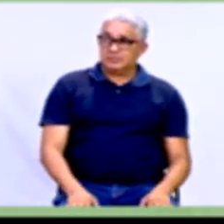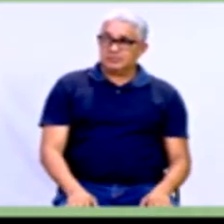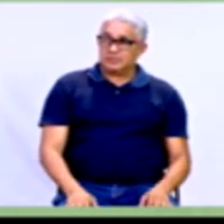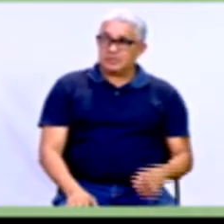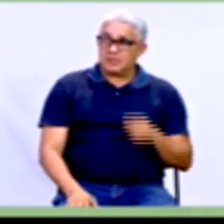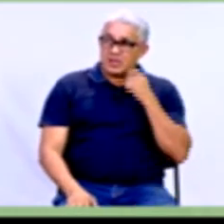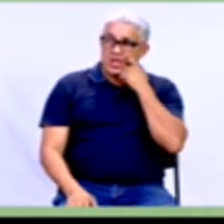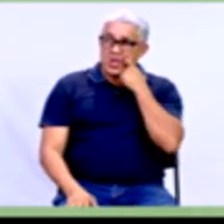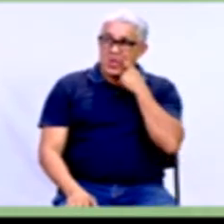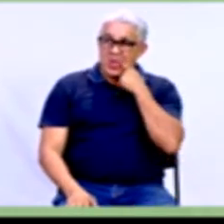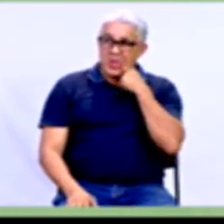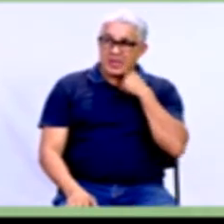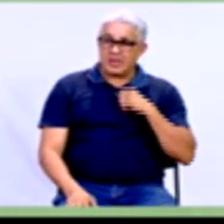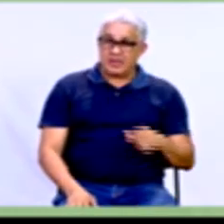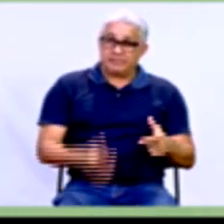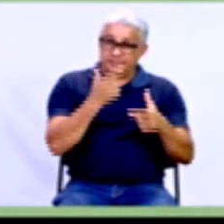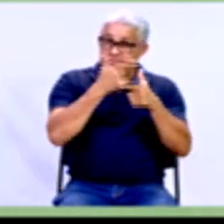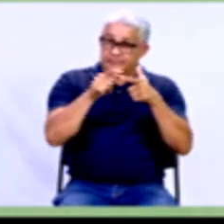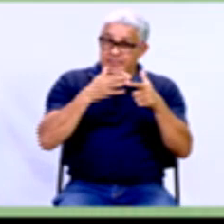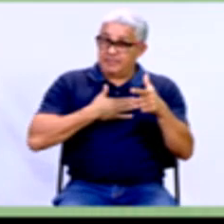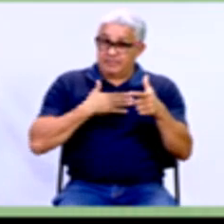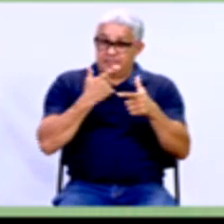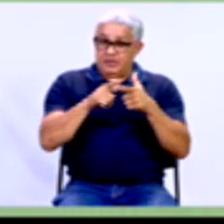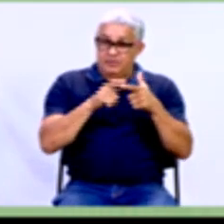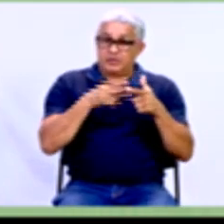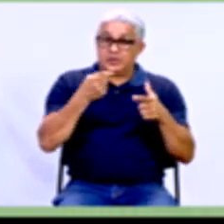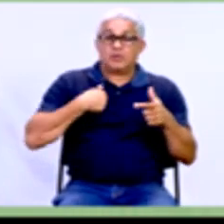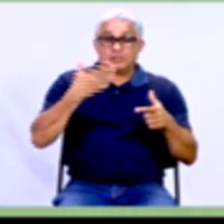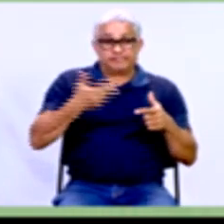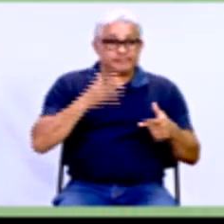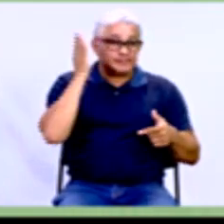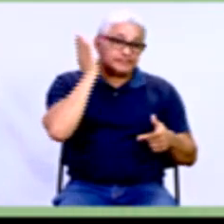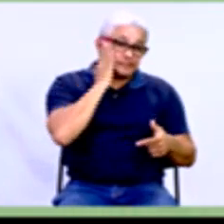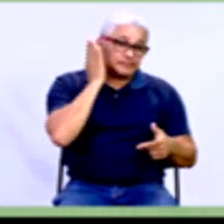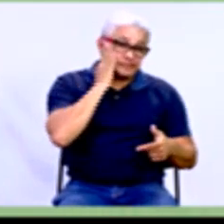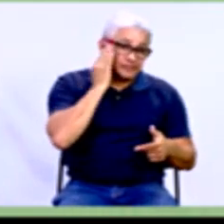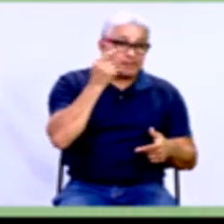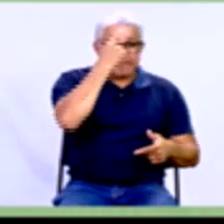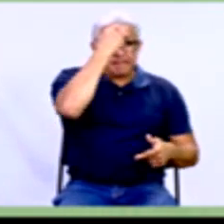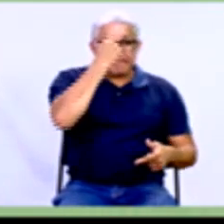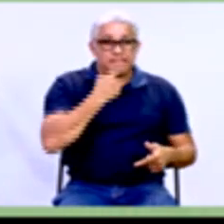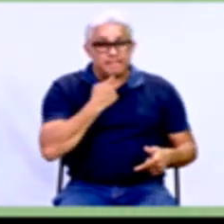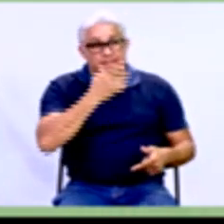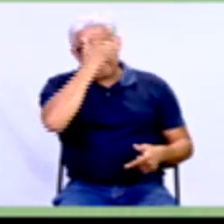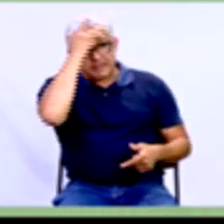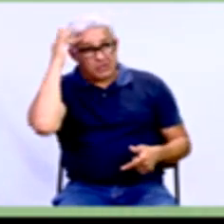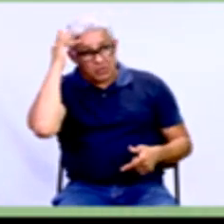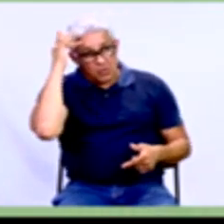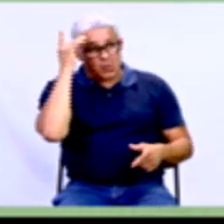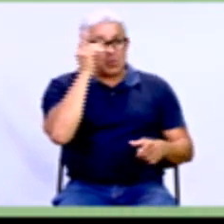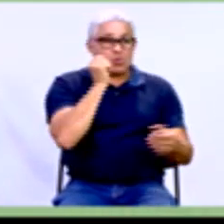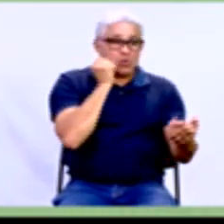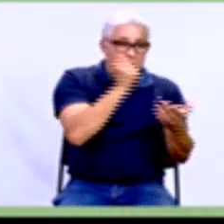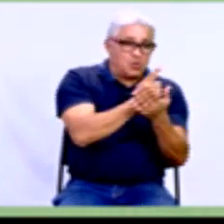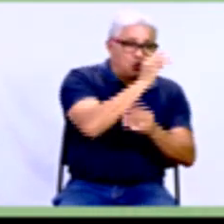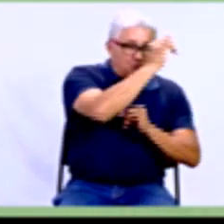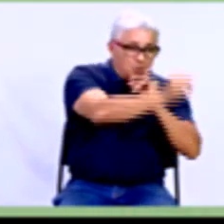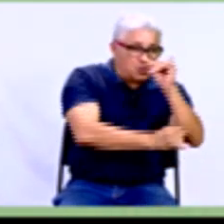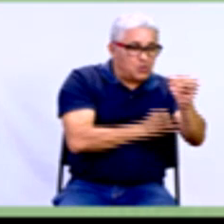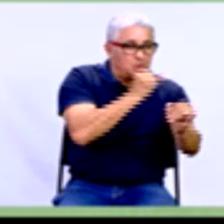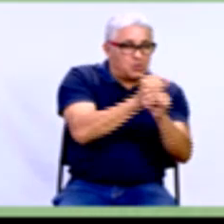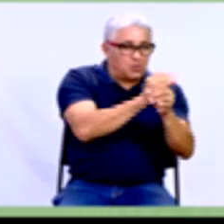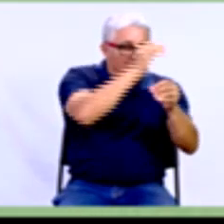ser o meu problema, né? Eu quero identificar qual o perfil das pessoas que realizam compras